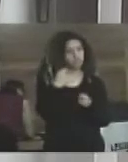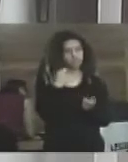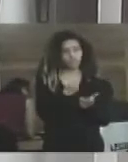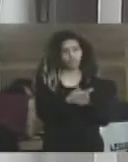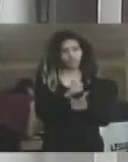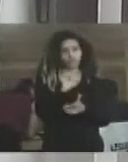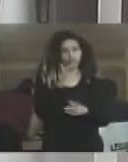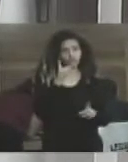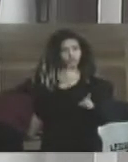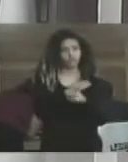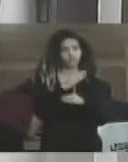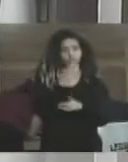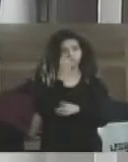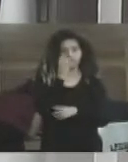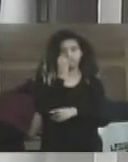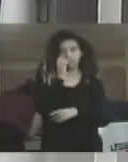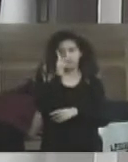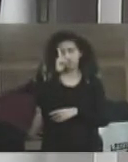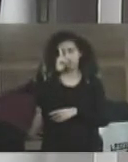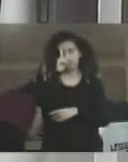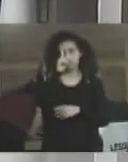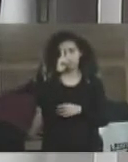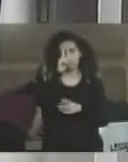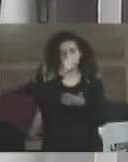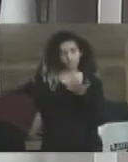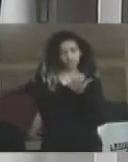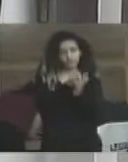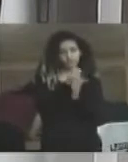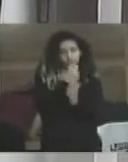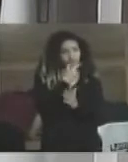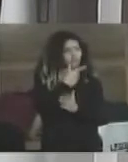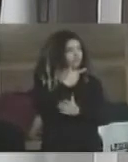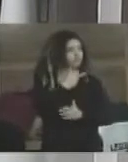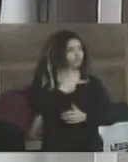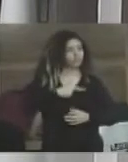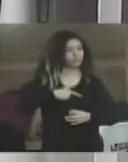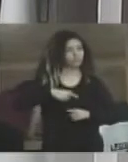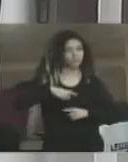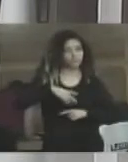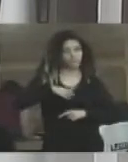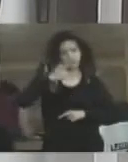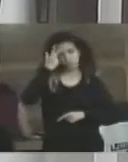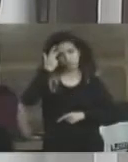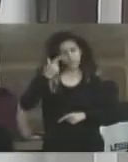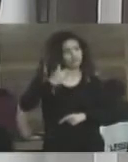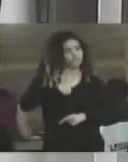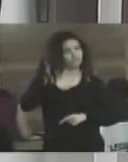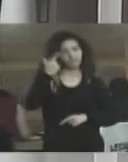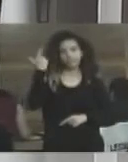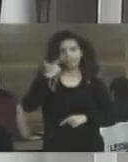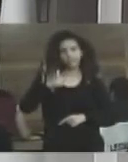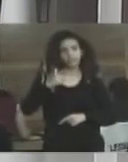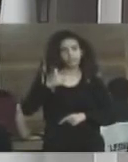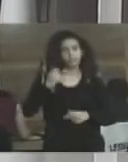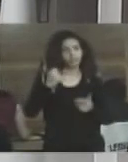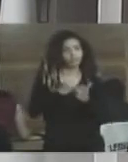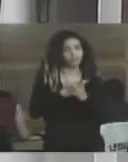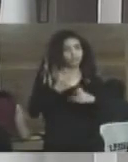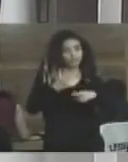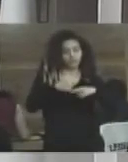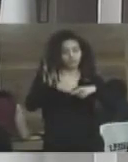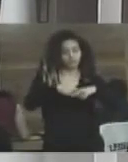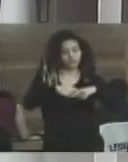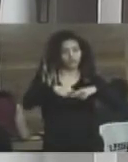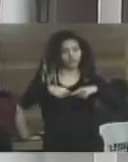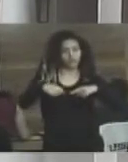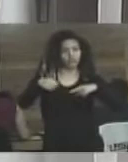somente encontrada em farmácia social. Então, é só para deixar as pessoas avisadas que não vão conseguir obter a pomada